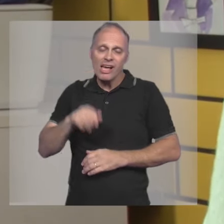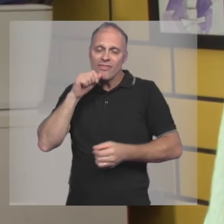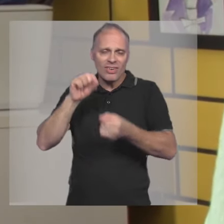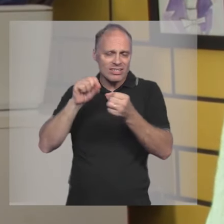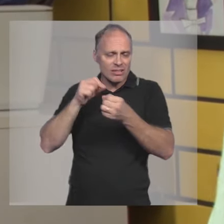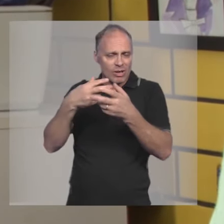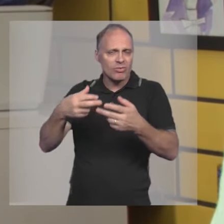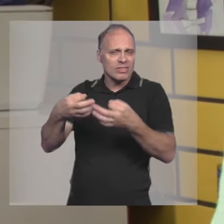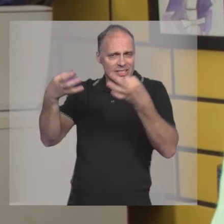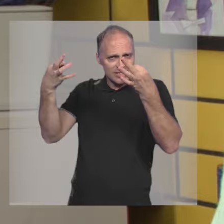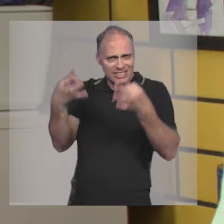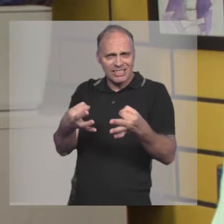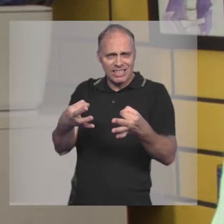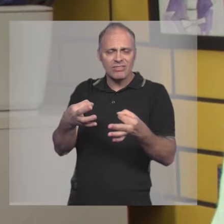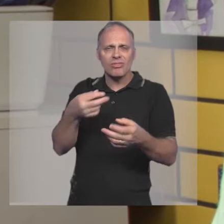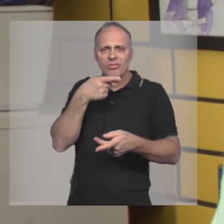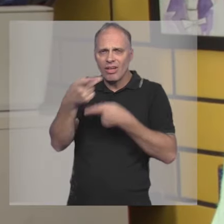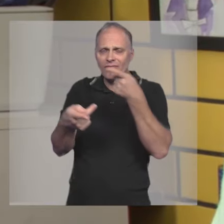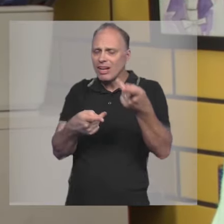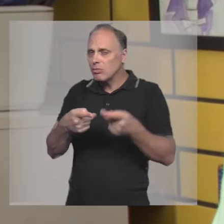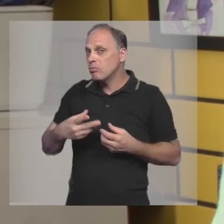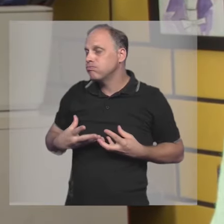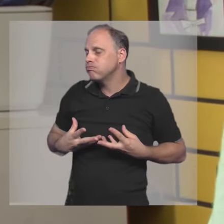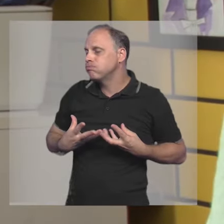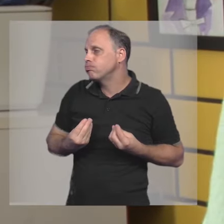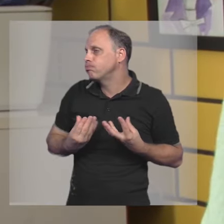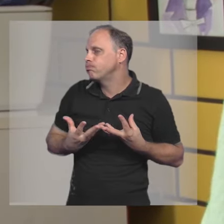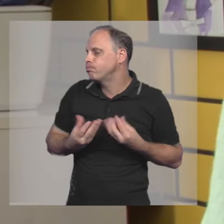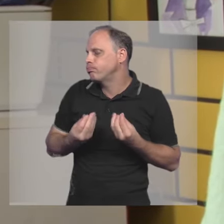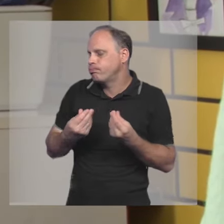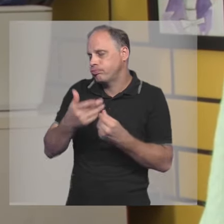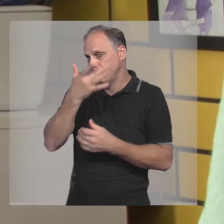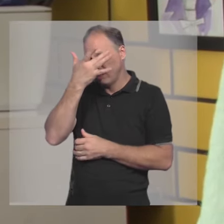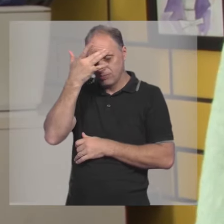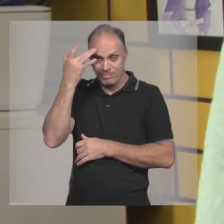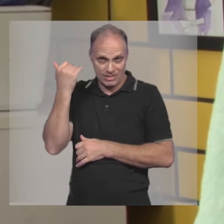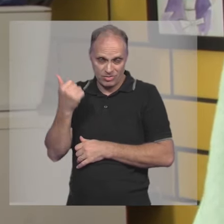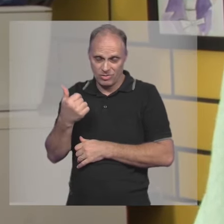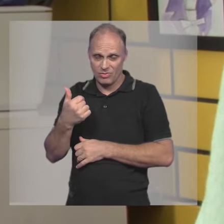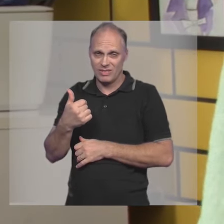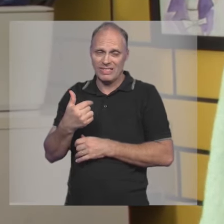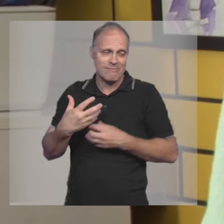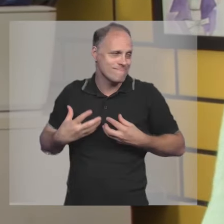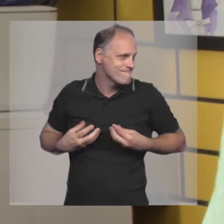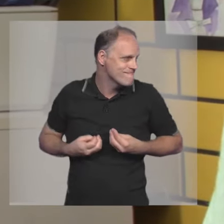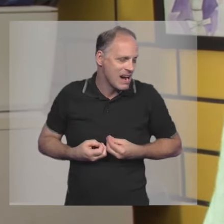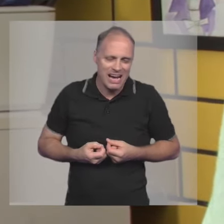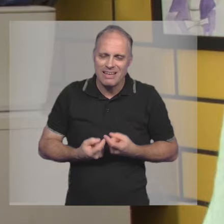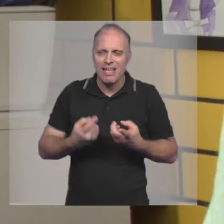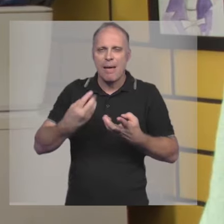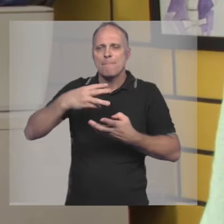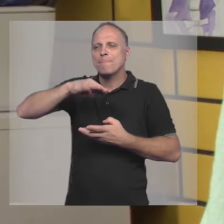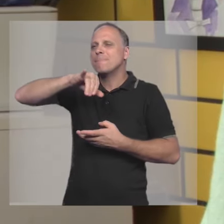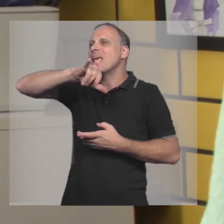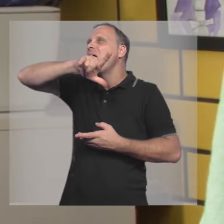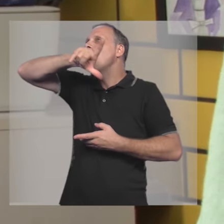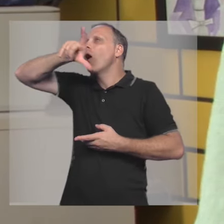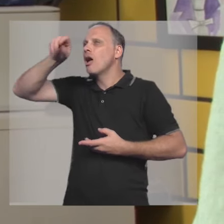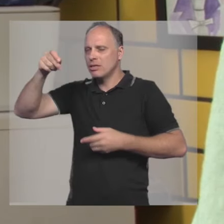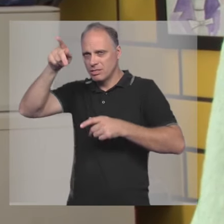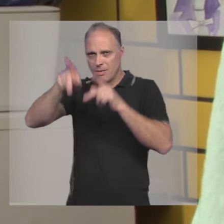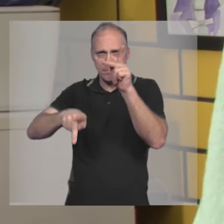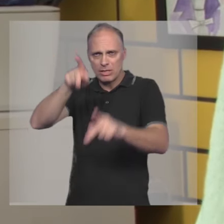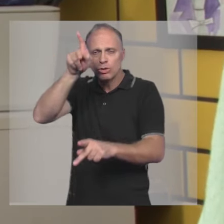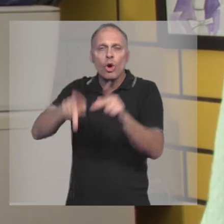a certeza de que tu tá falando com milhões, tu não tá falando com centenas, nem com dezenas, nem com milhares, é realmente